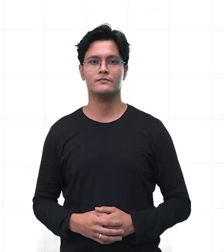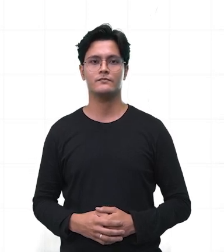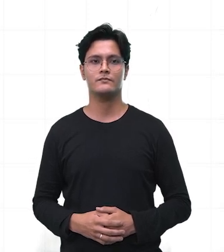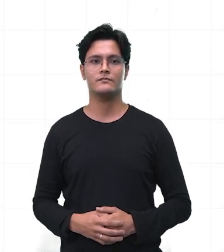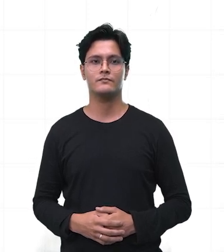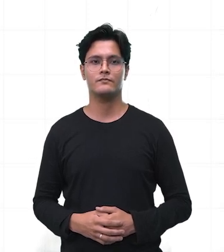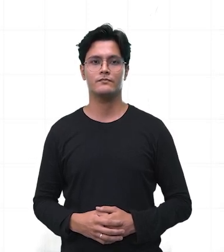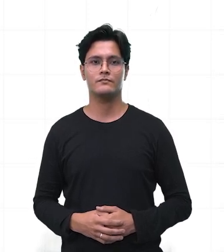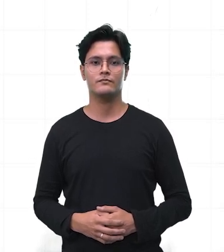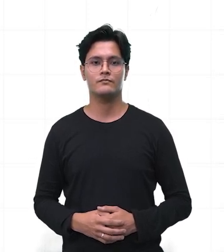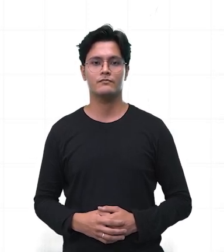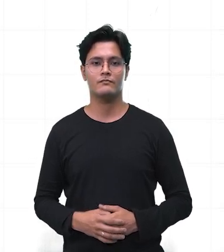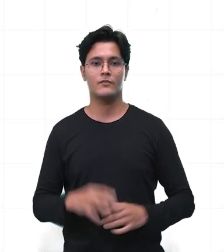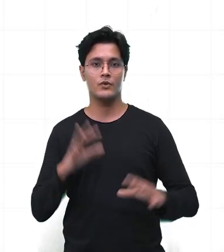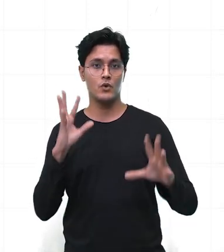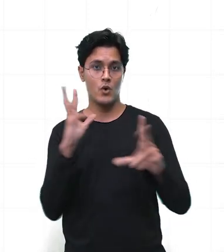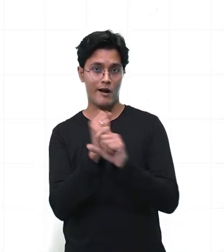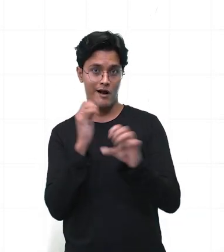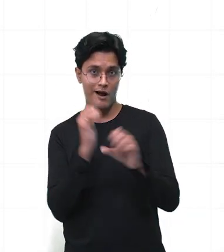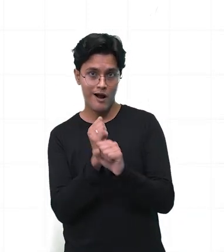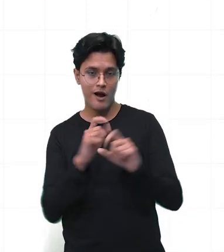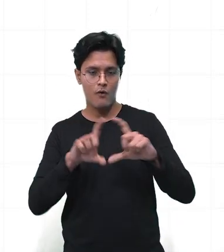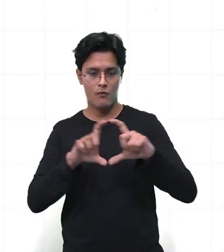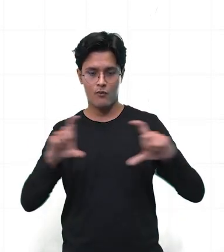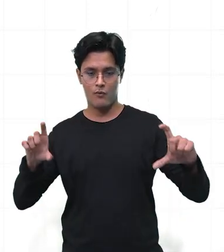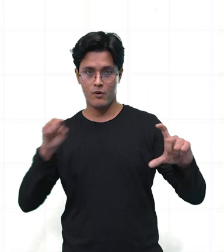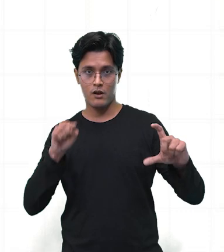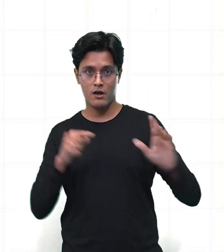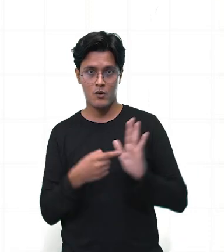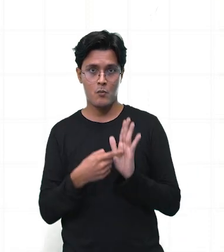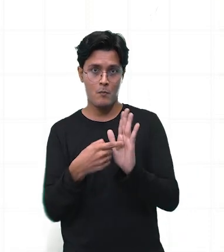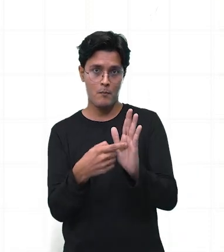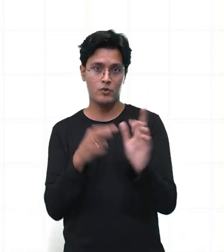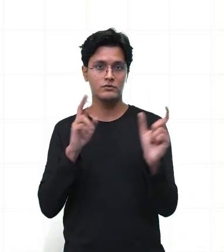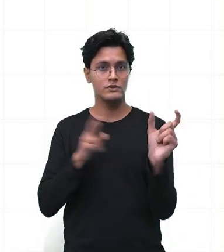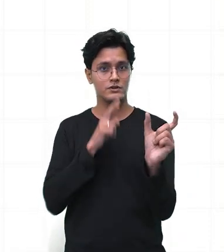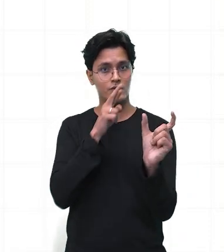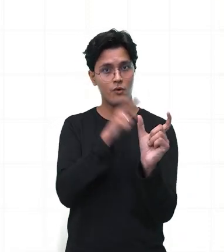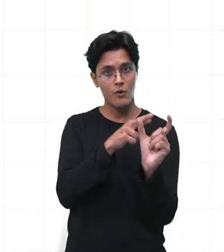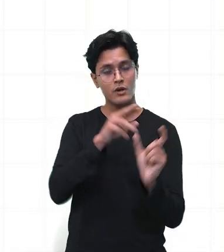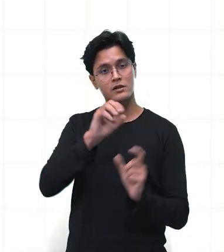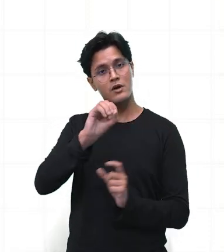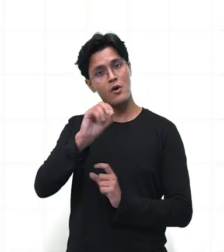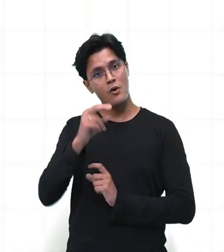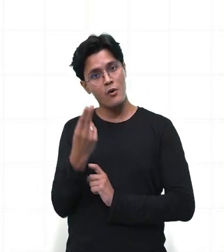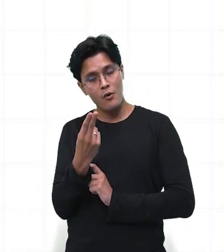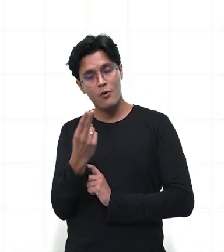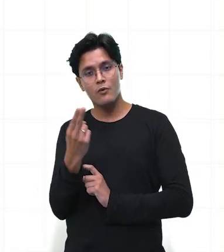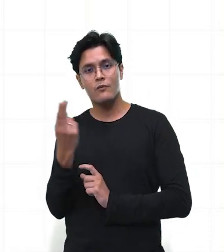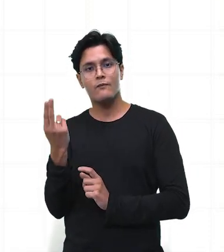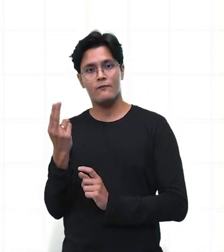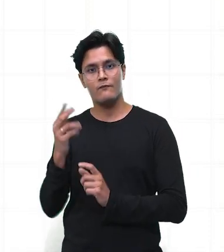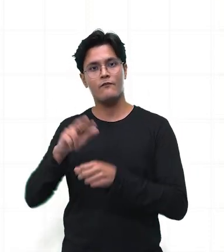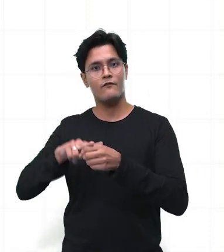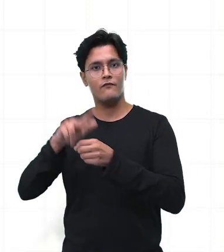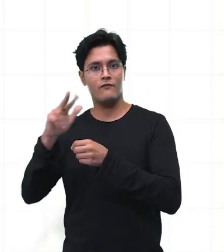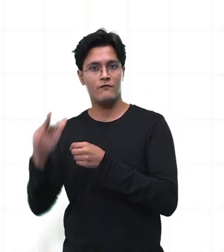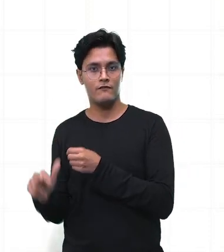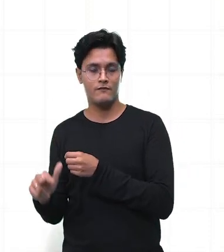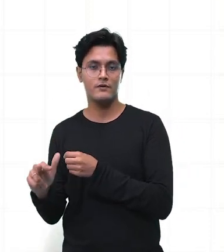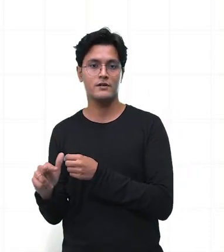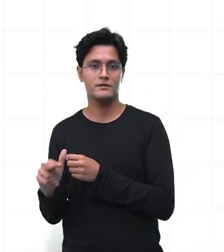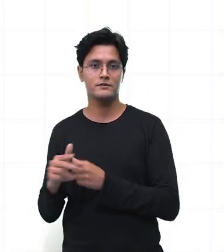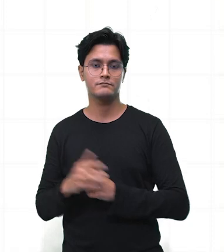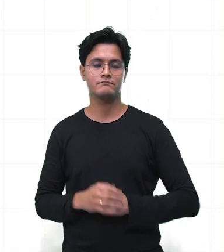Indique nas expressões abaixo as que são incógnitas ou variáveis. Muito bem,